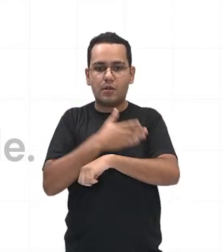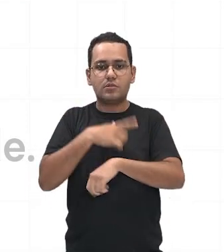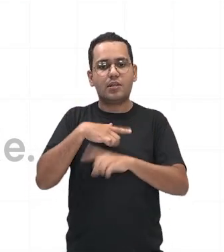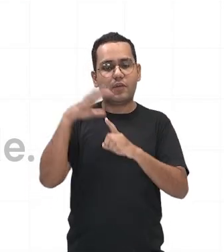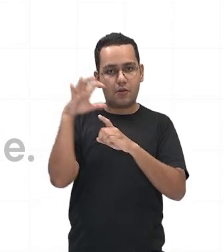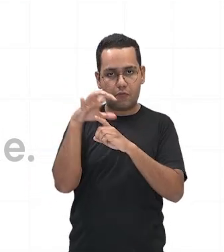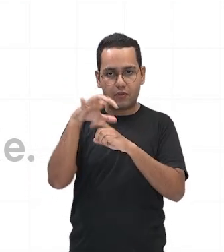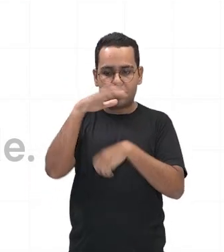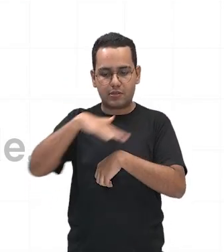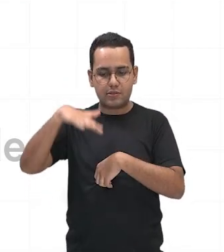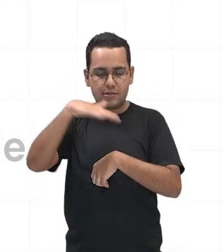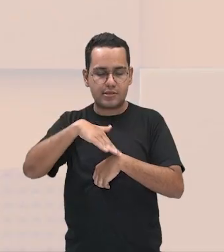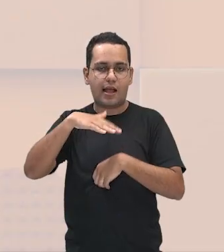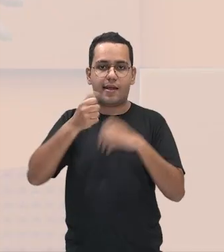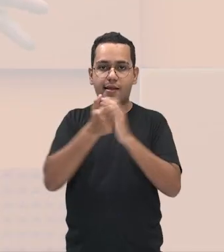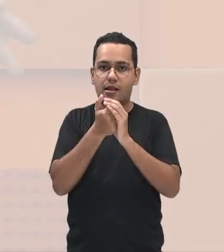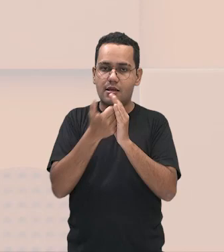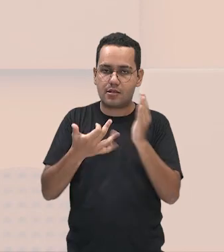então, pela